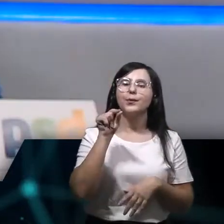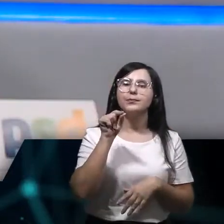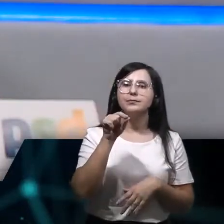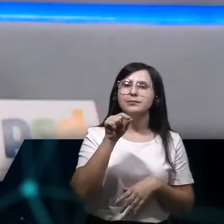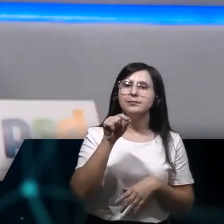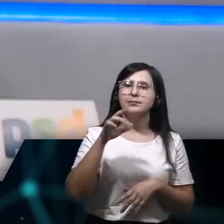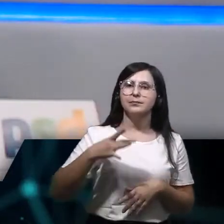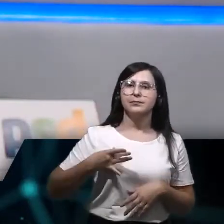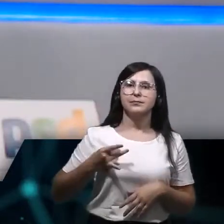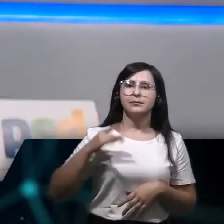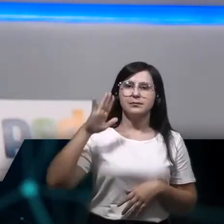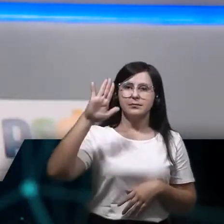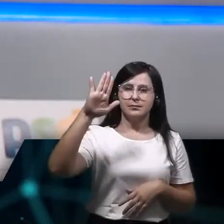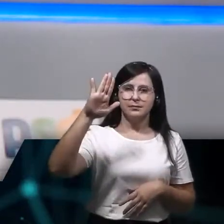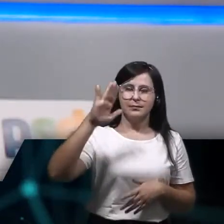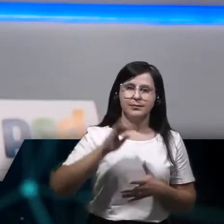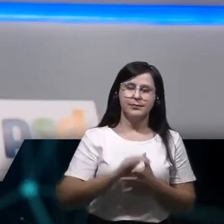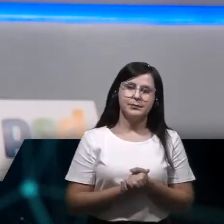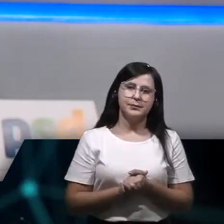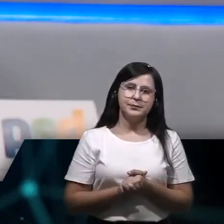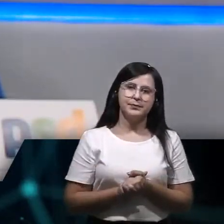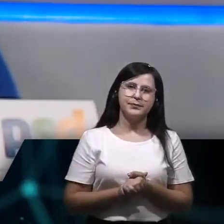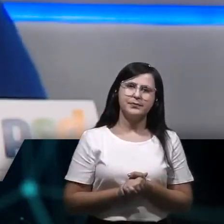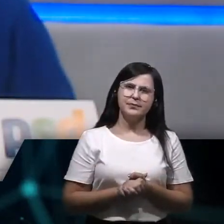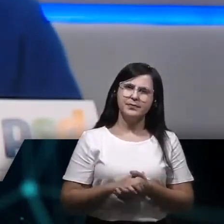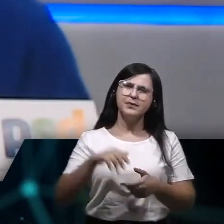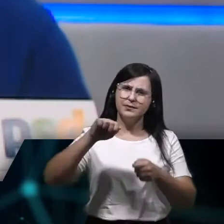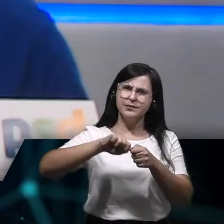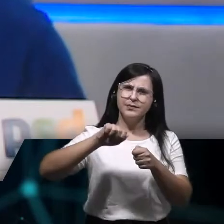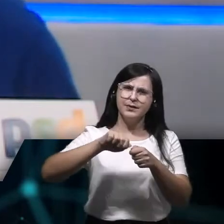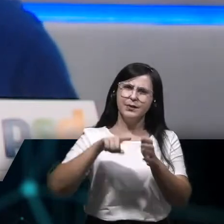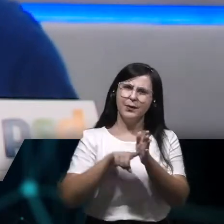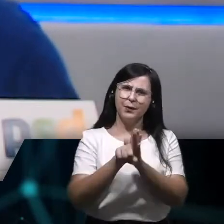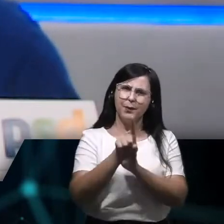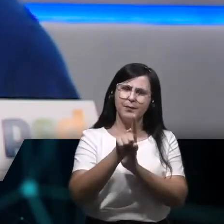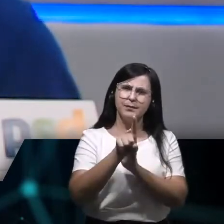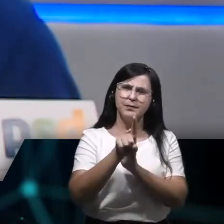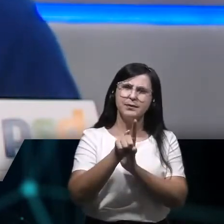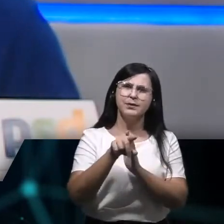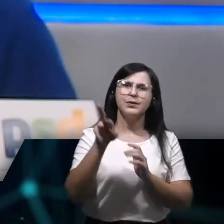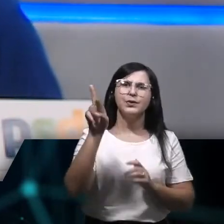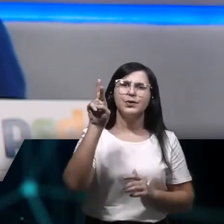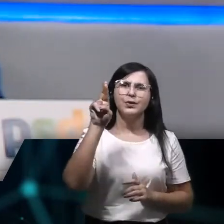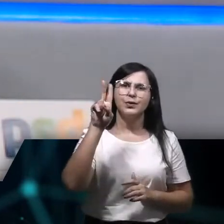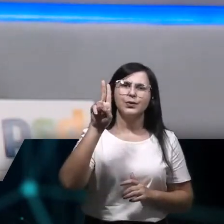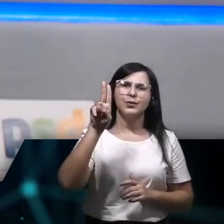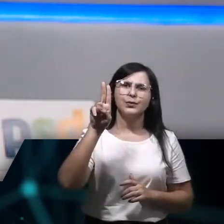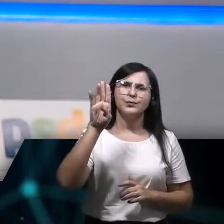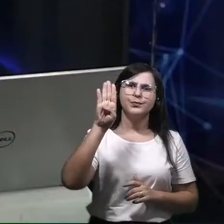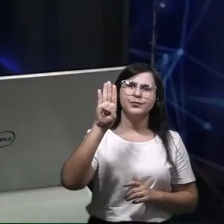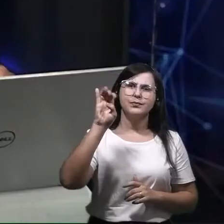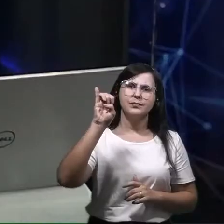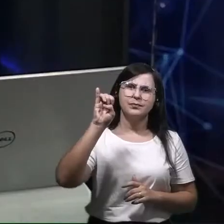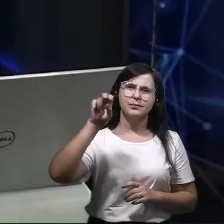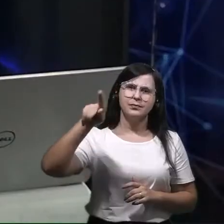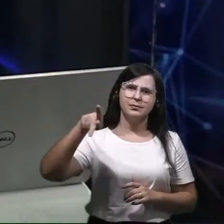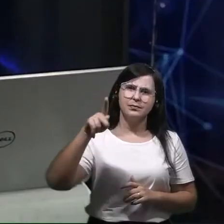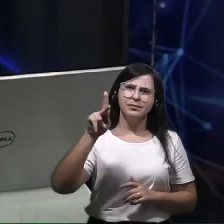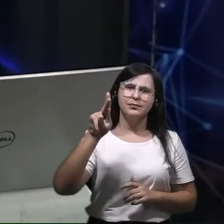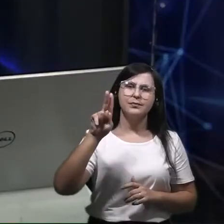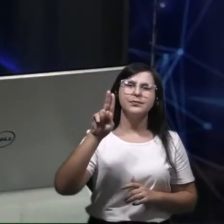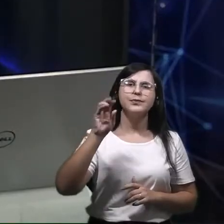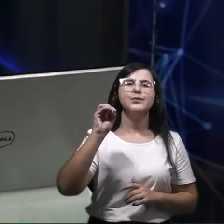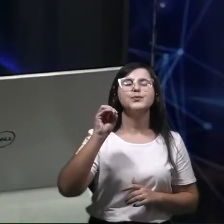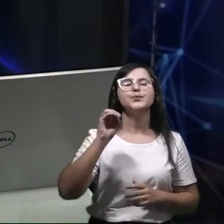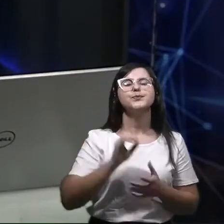De formular a pergunta que eu vou formular ao candidato Rubinho Nunes. O senhor dispõe agora do tempo